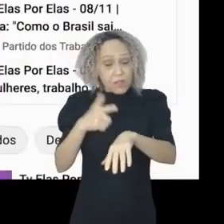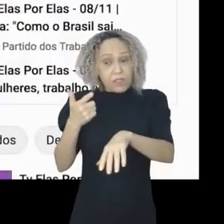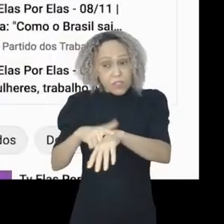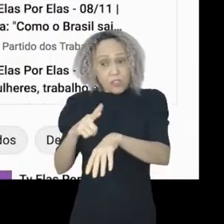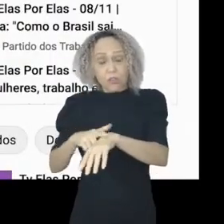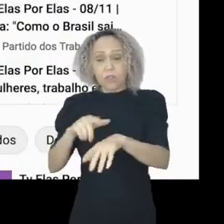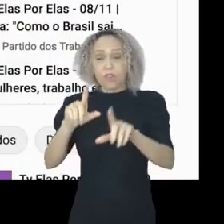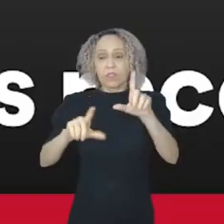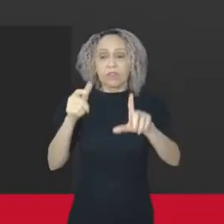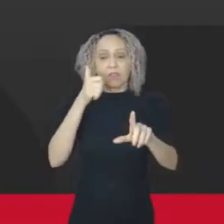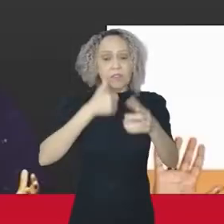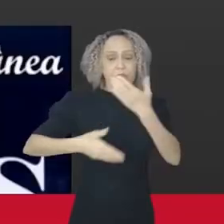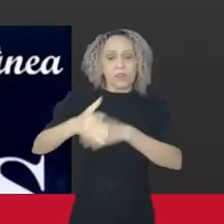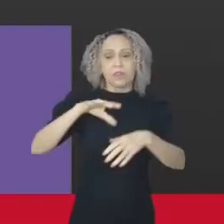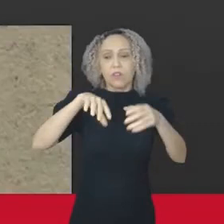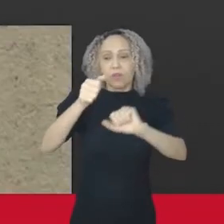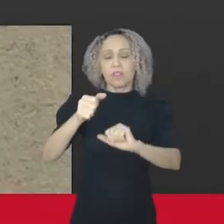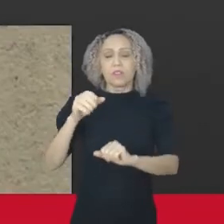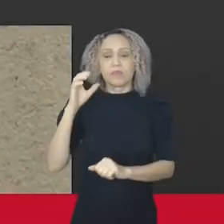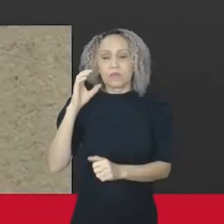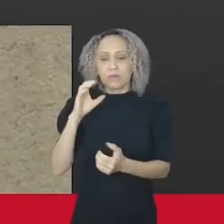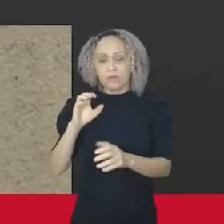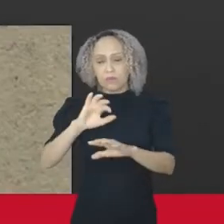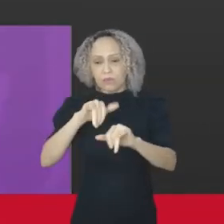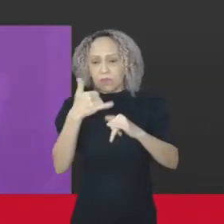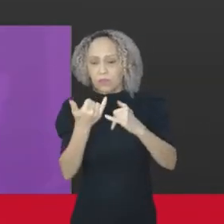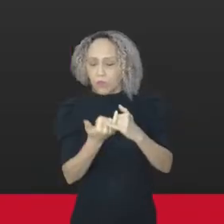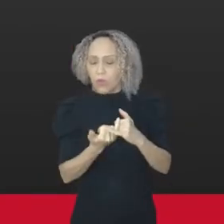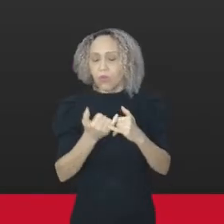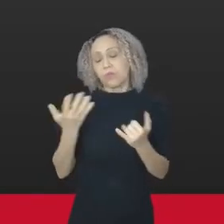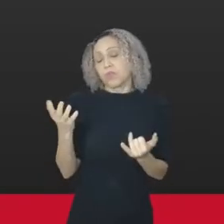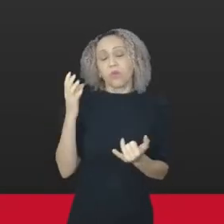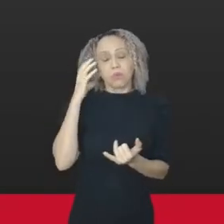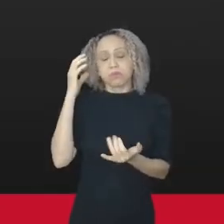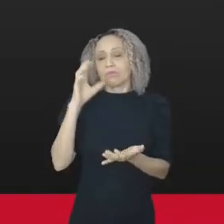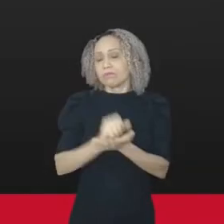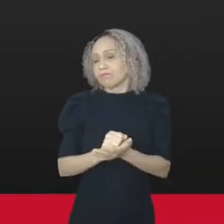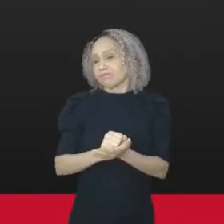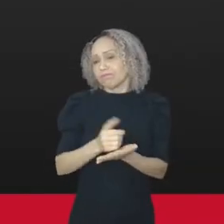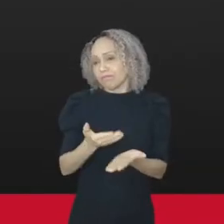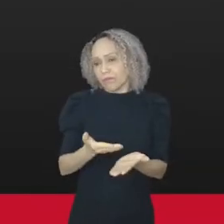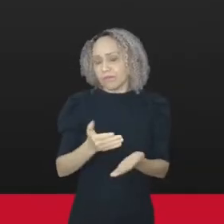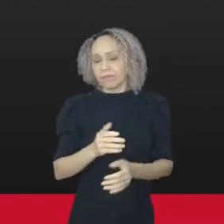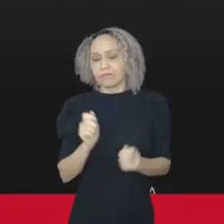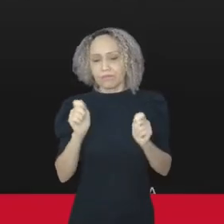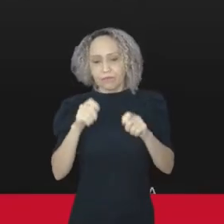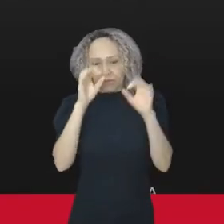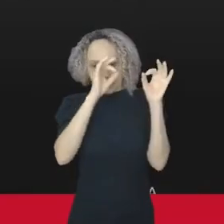Formação, no canal da TV PT no YouTube ou em formato de podcast no Spotify.